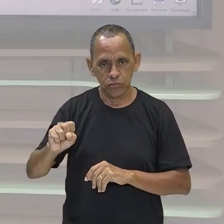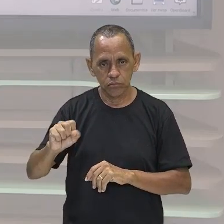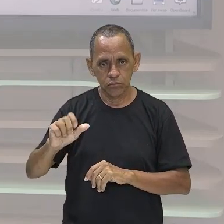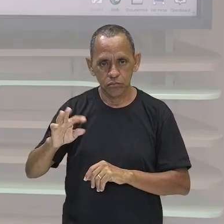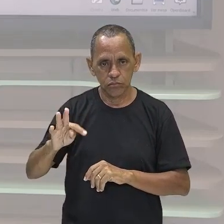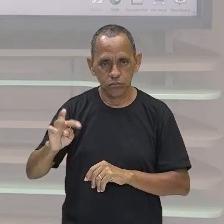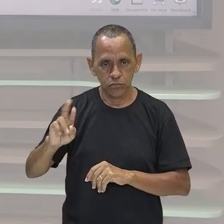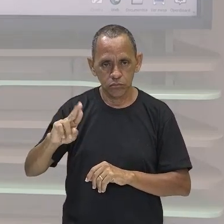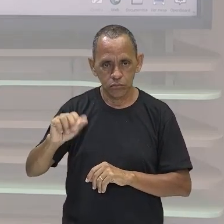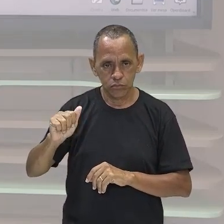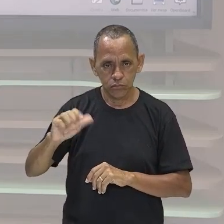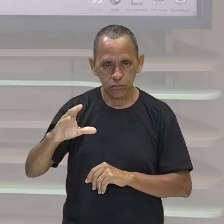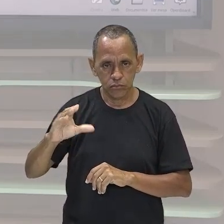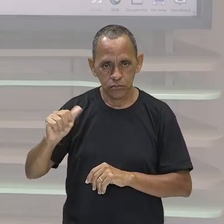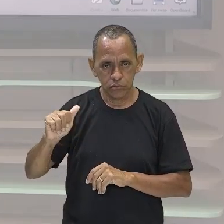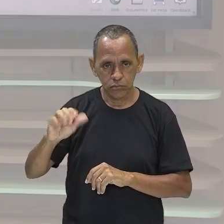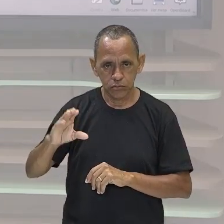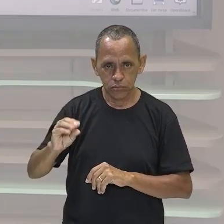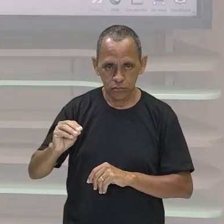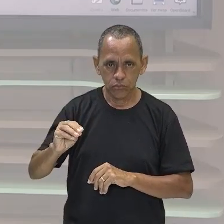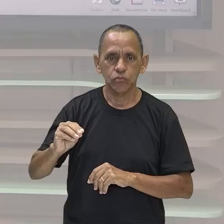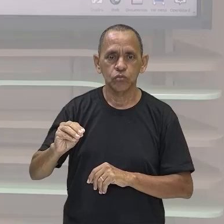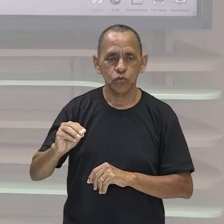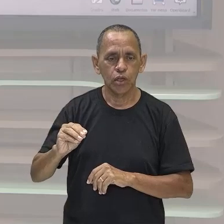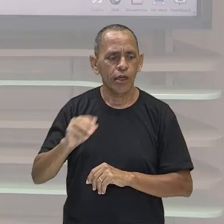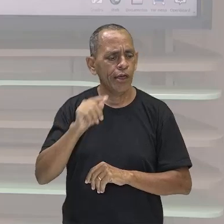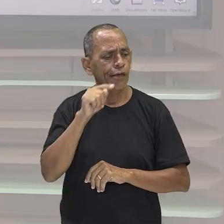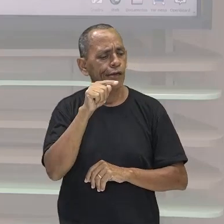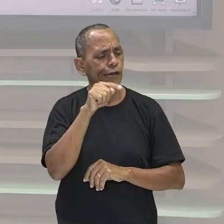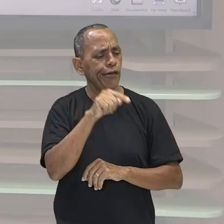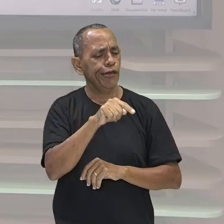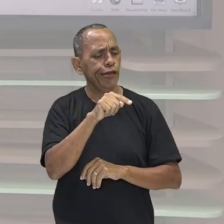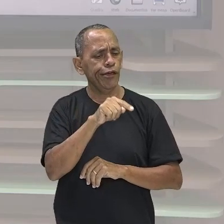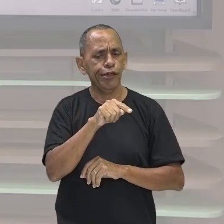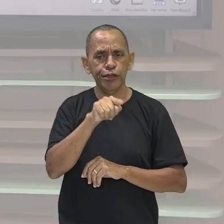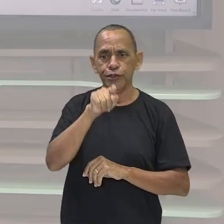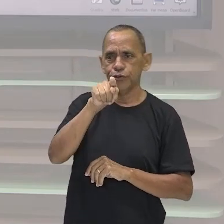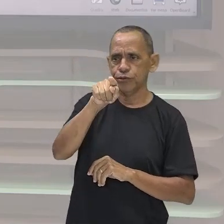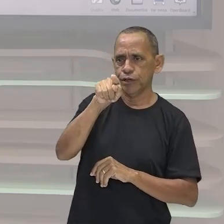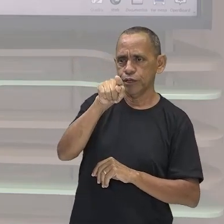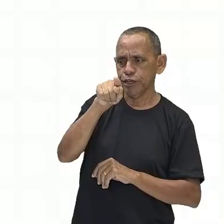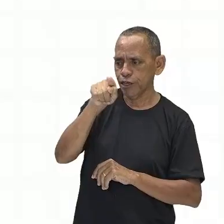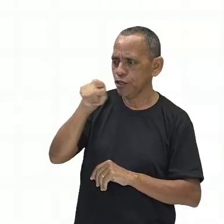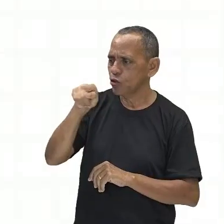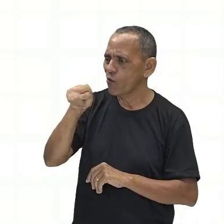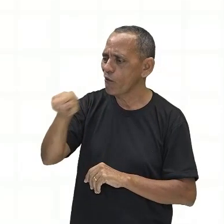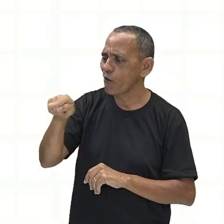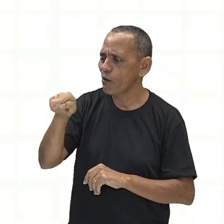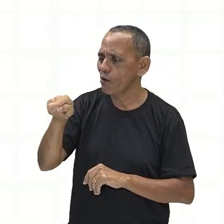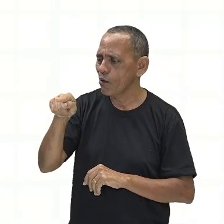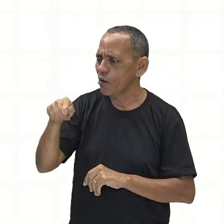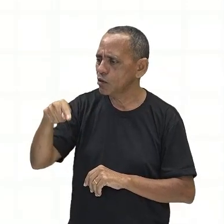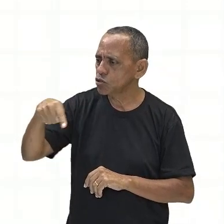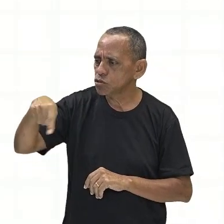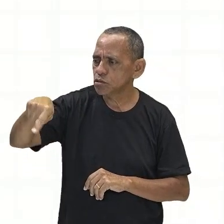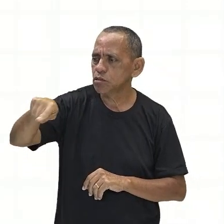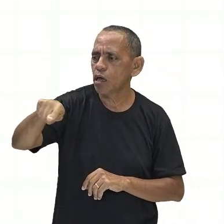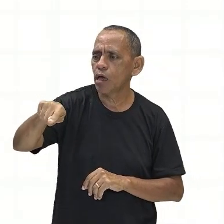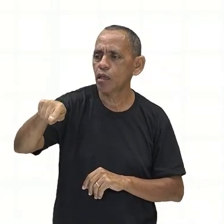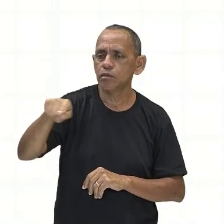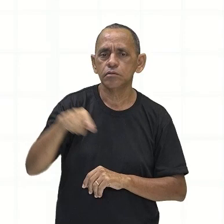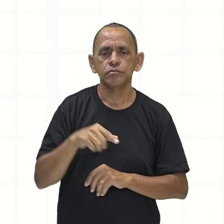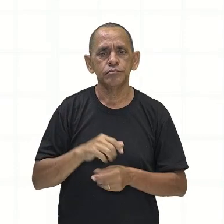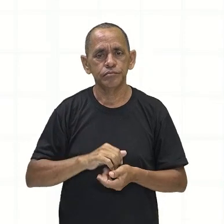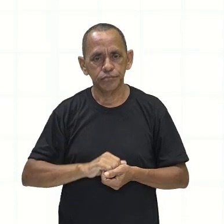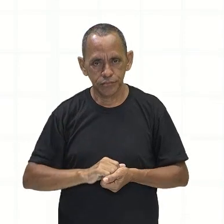substituindo ele, ela, elas, ok? Muito bem. Vamos prosseguindo aí, falando um pouco mais sobre